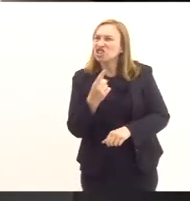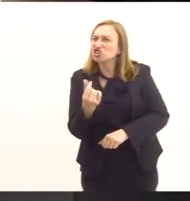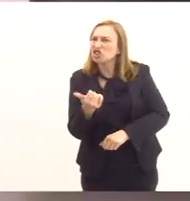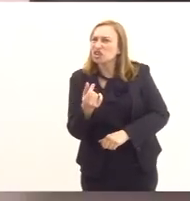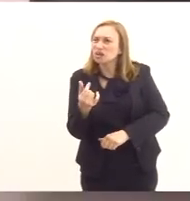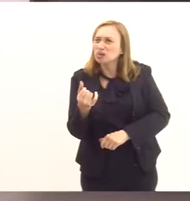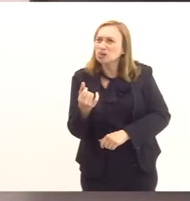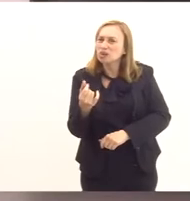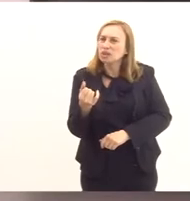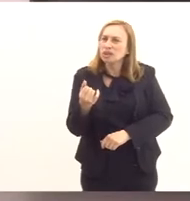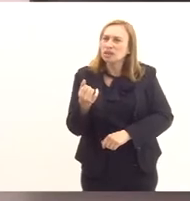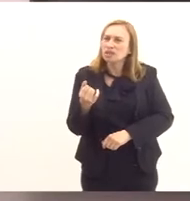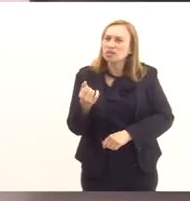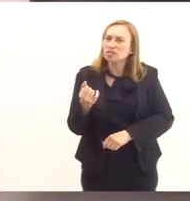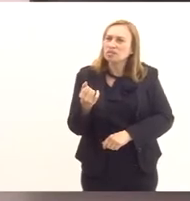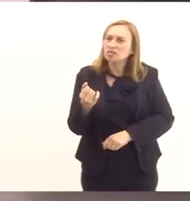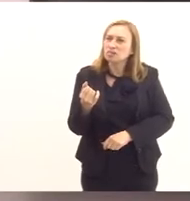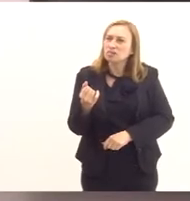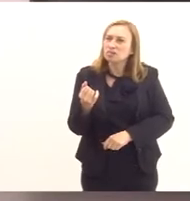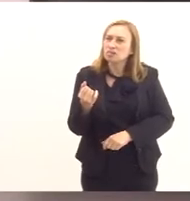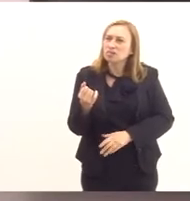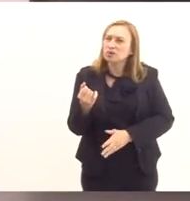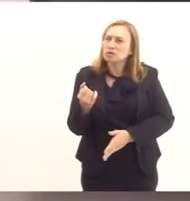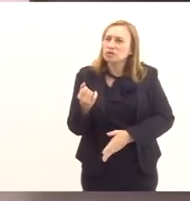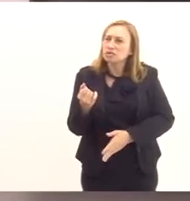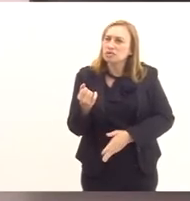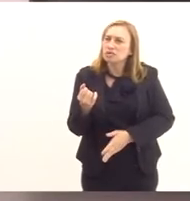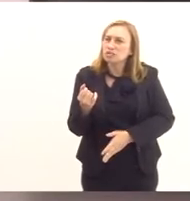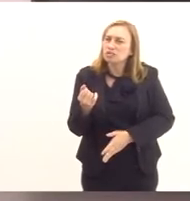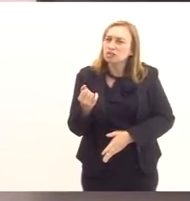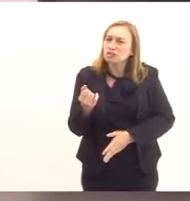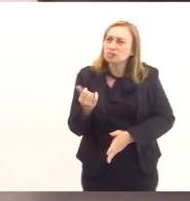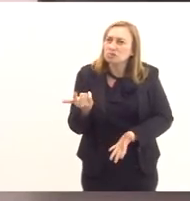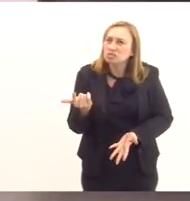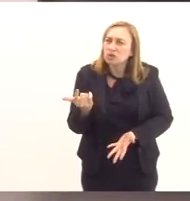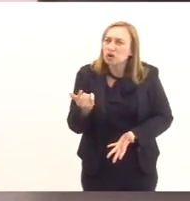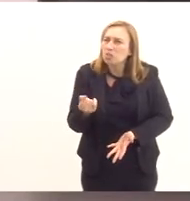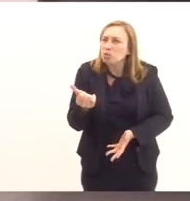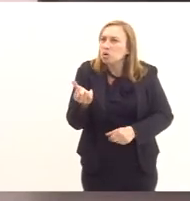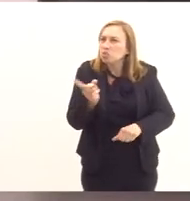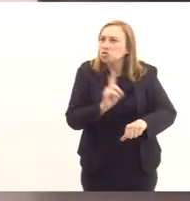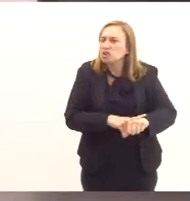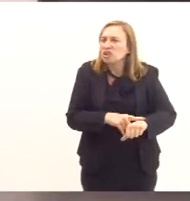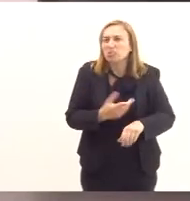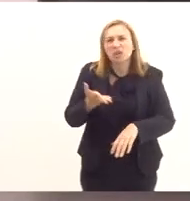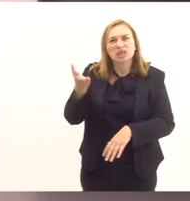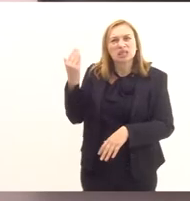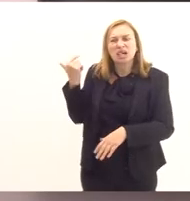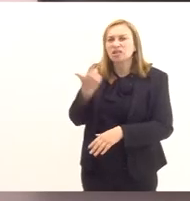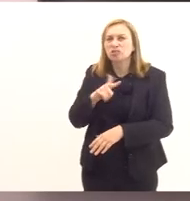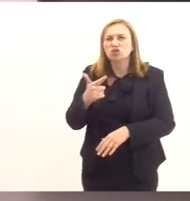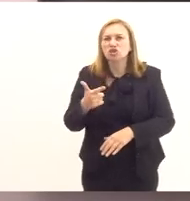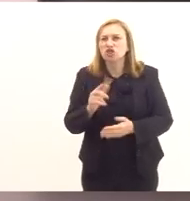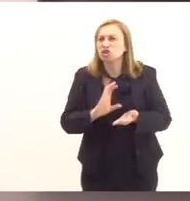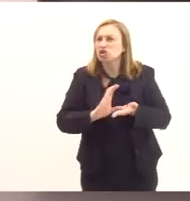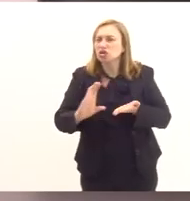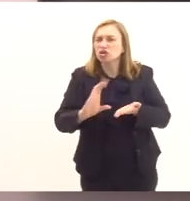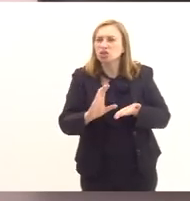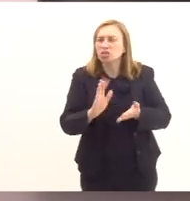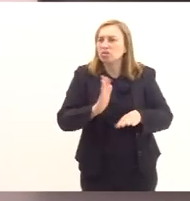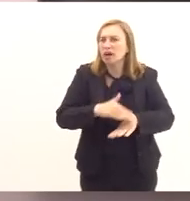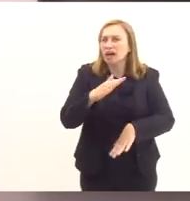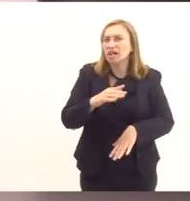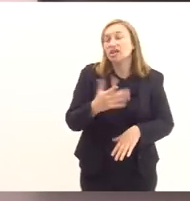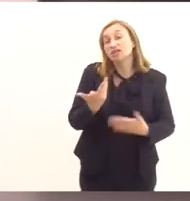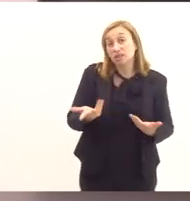dinheiro e que no e está algum algum pouco tempo atrás não tinha mais recurso eu que nós